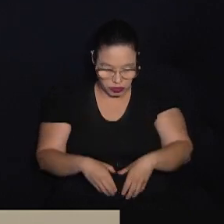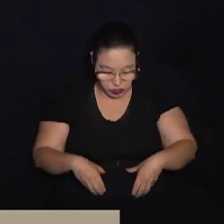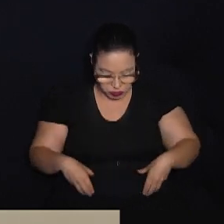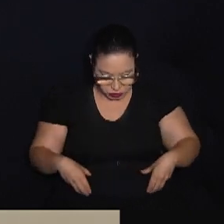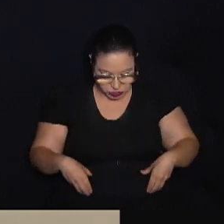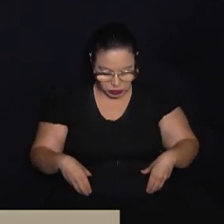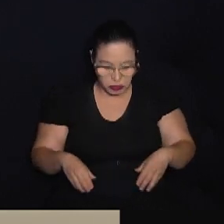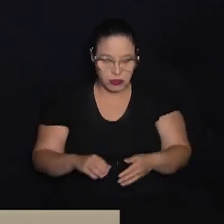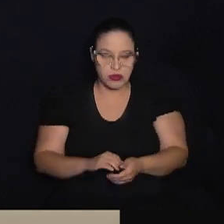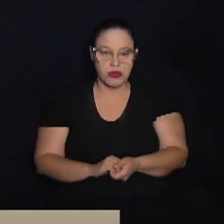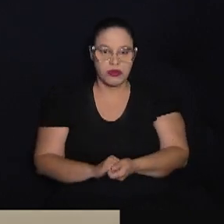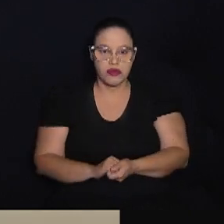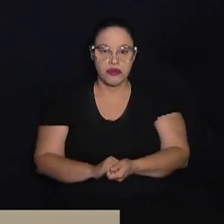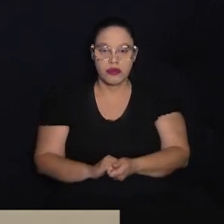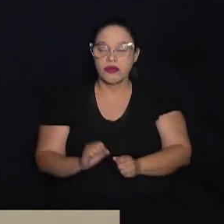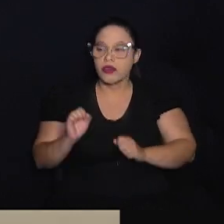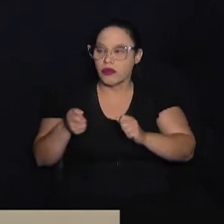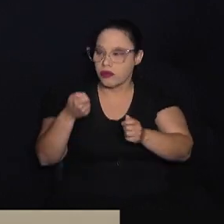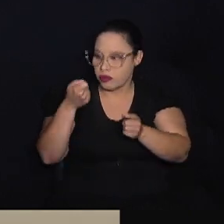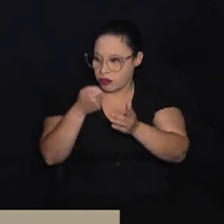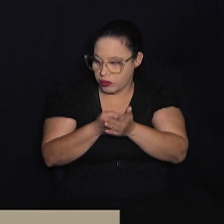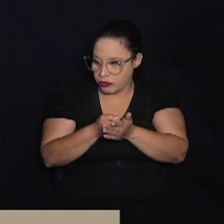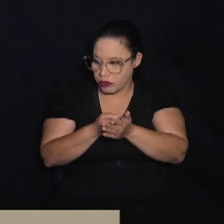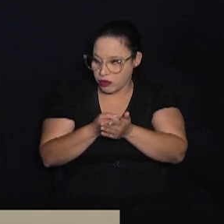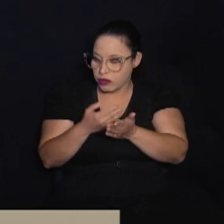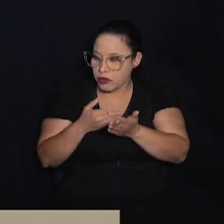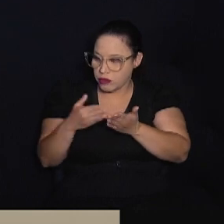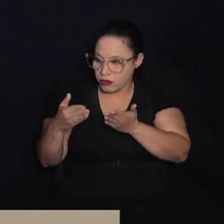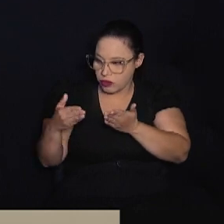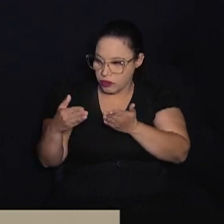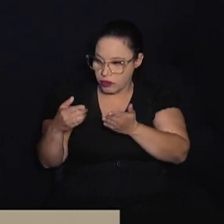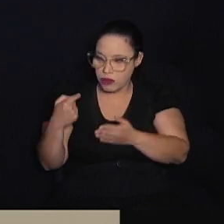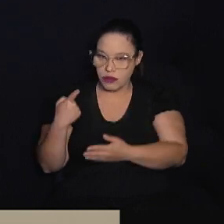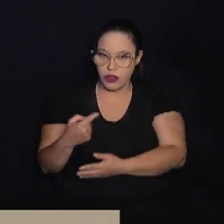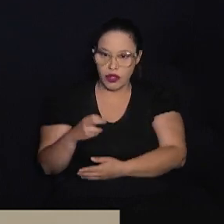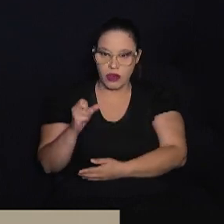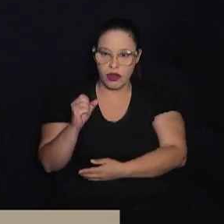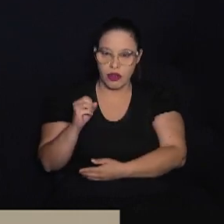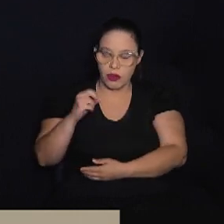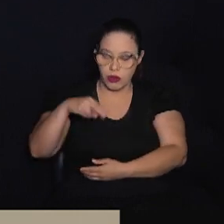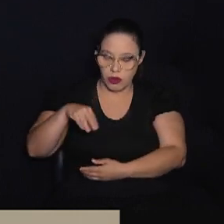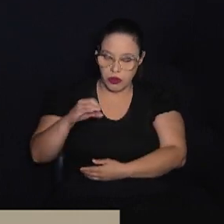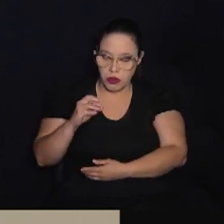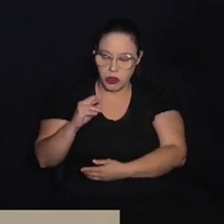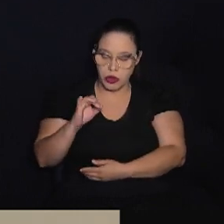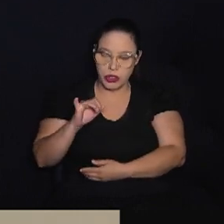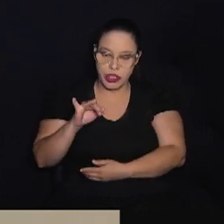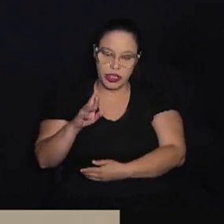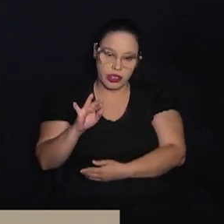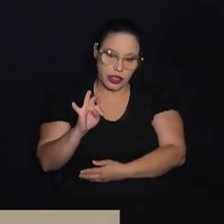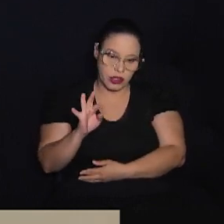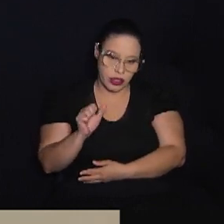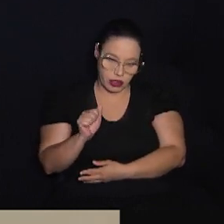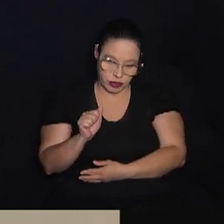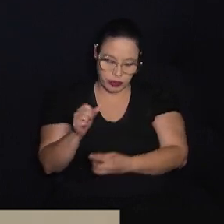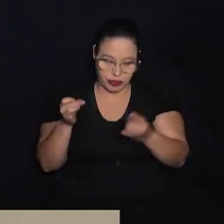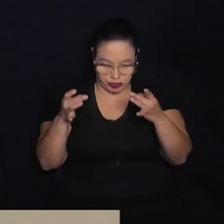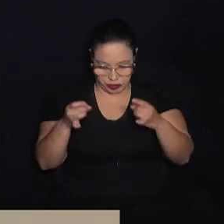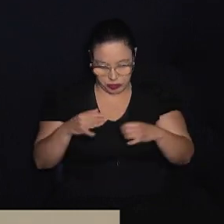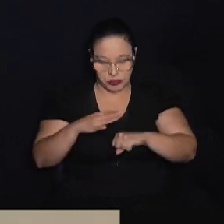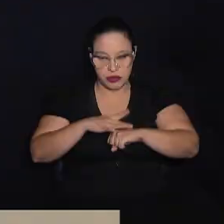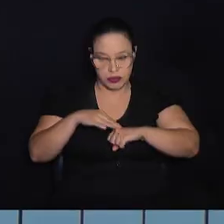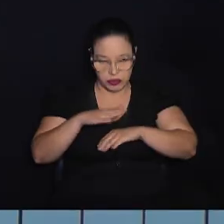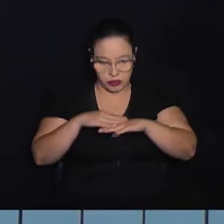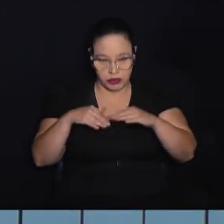né? Se caso confirmar, aí sim eles vão encaminhar para nós, oncologistas, para fazer o tratamento específico.